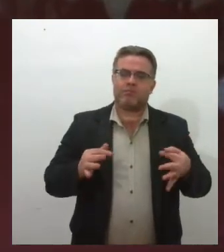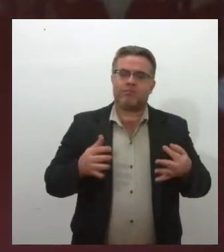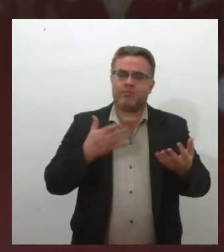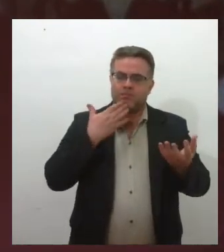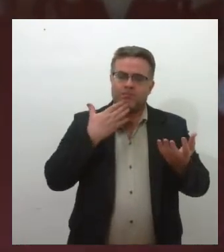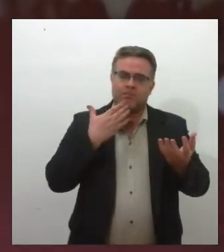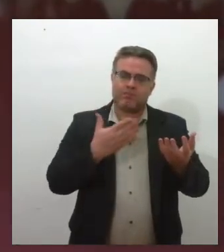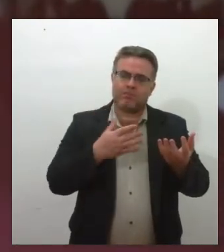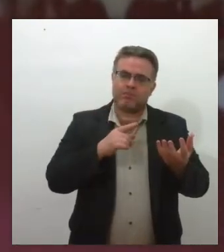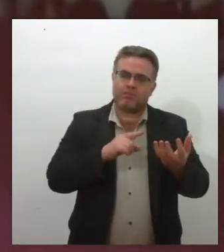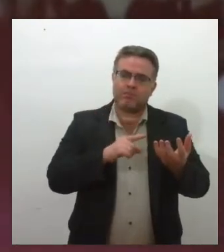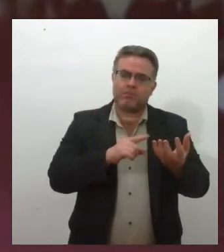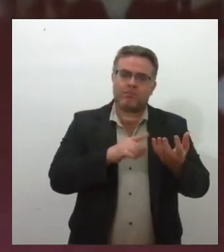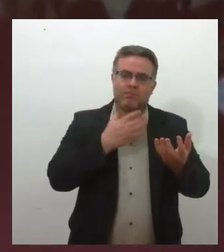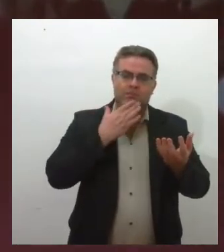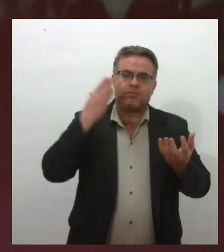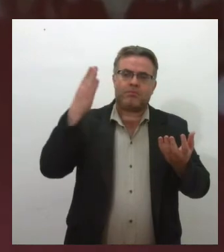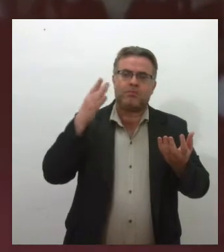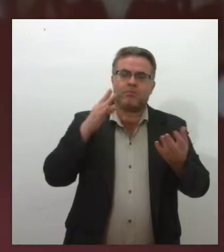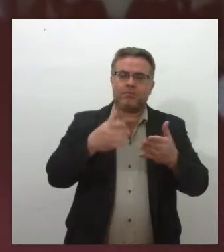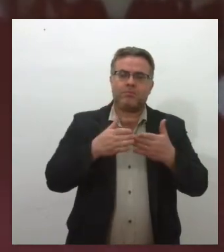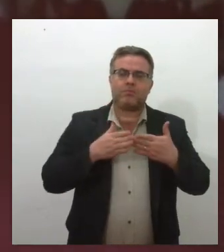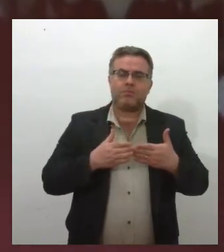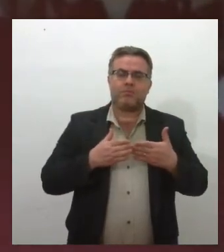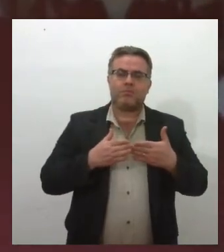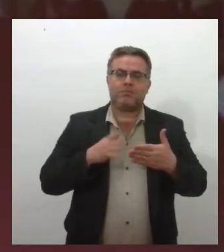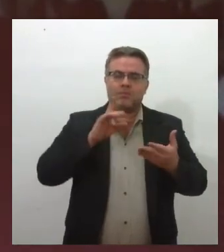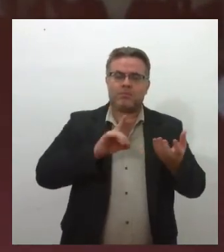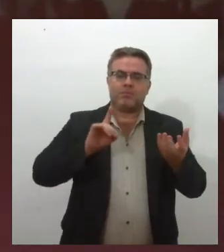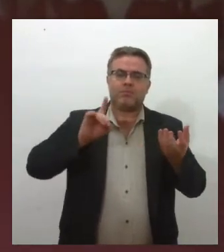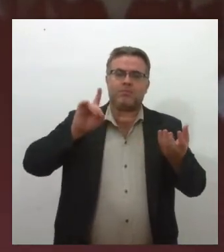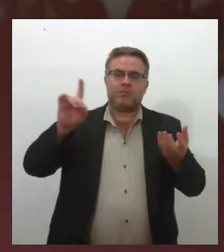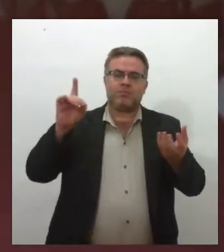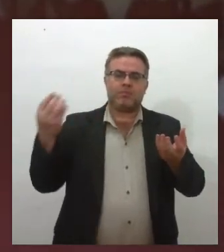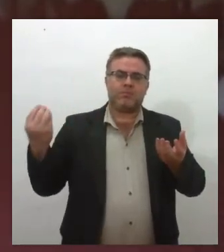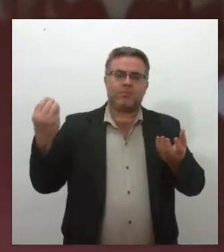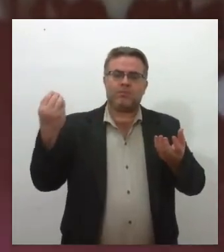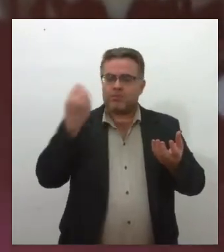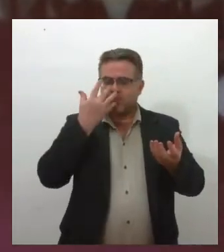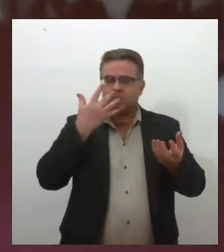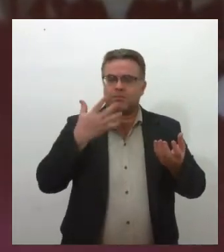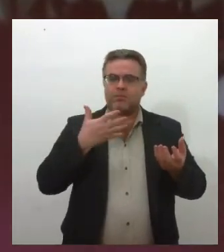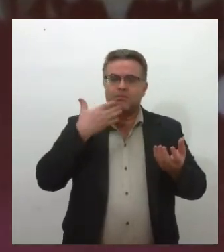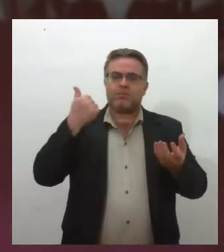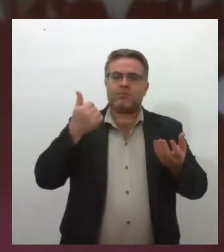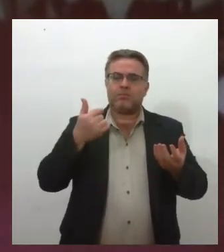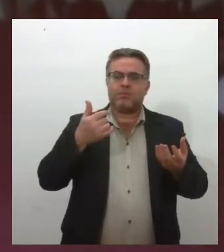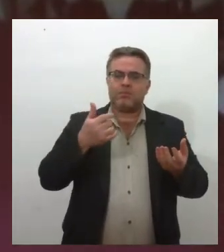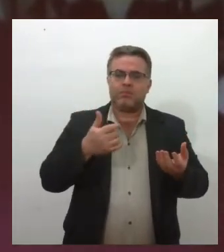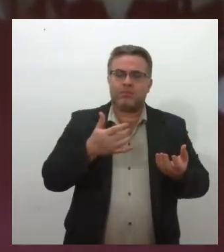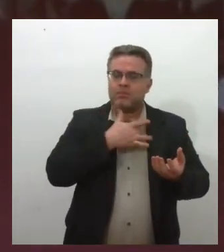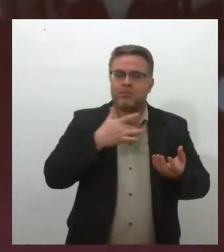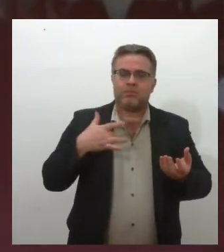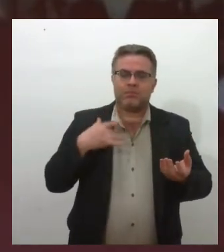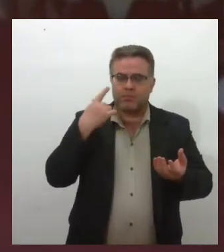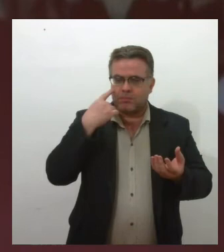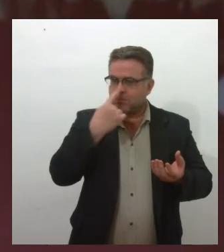a sua intercessão para que junto a Deus melhorasse a situação dos meus olhos,